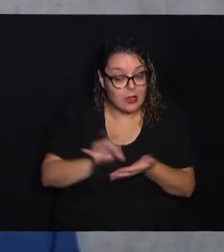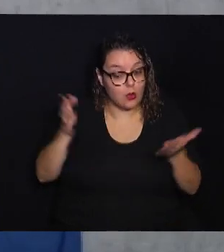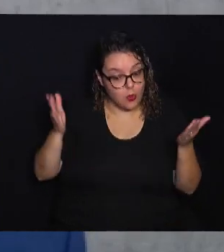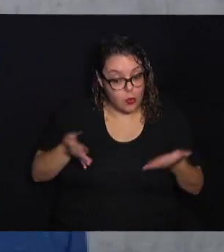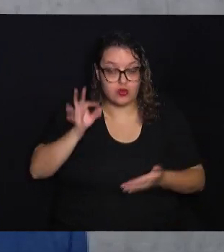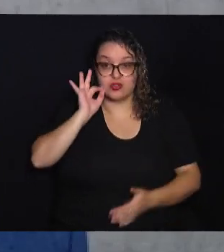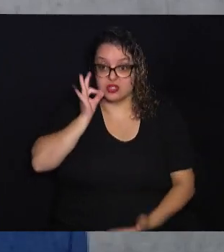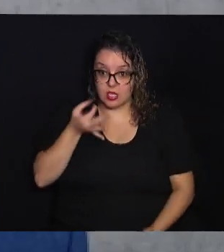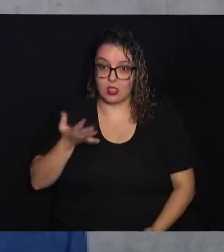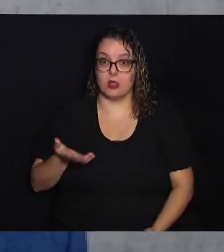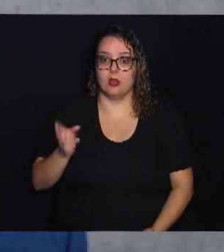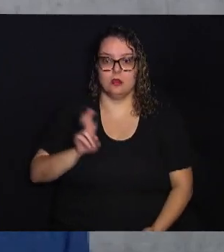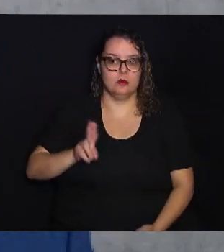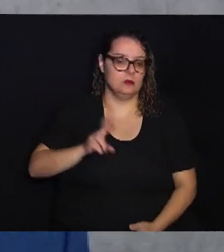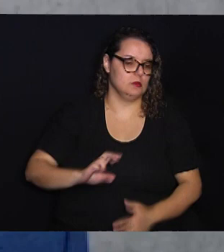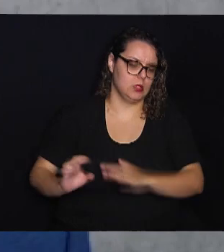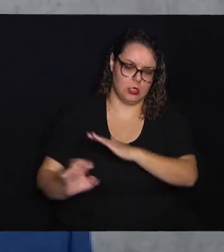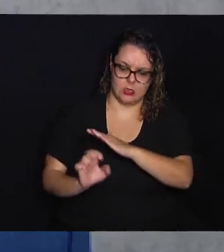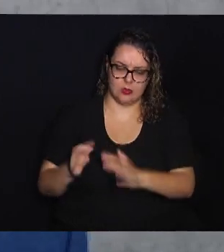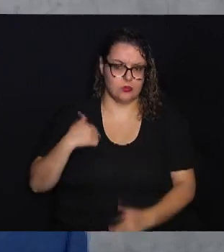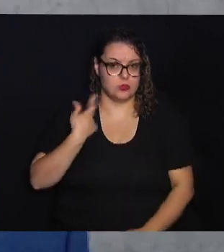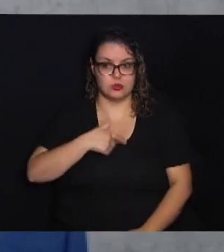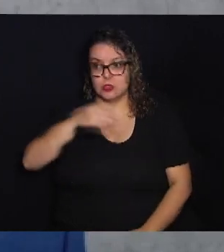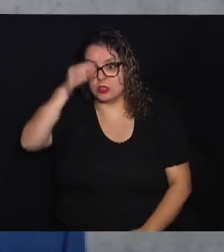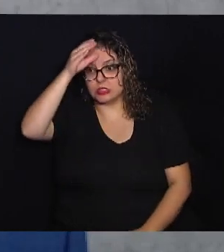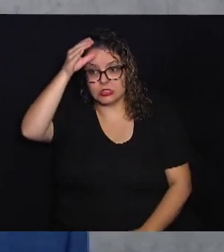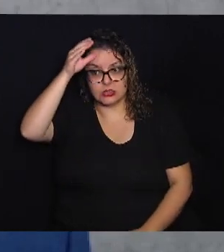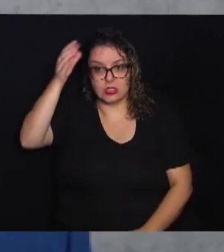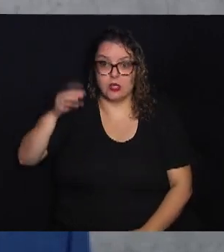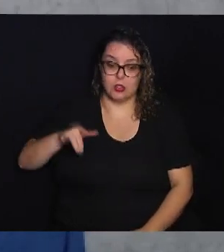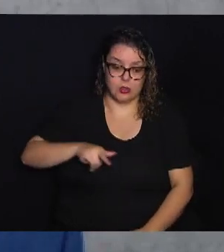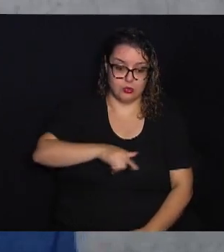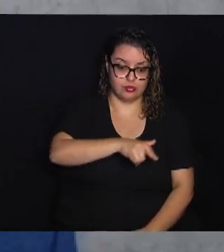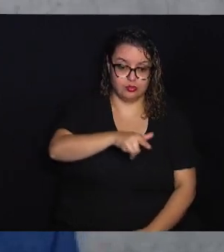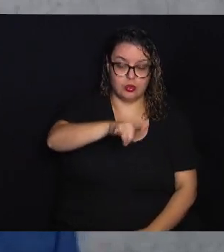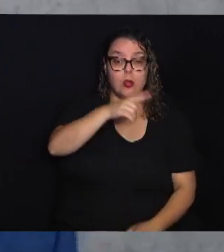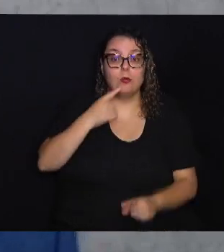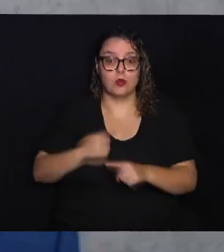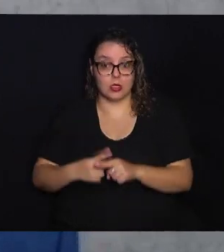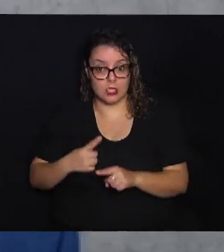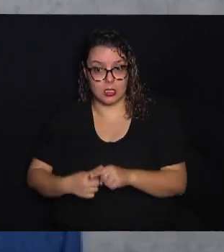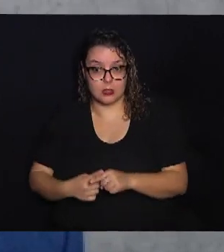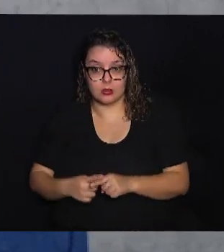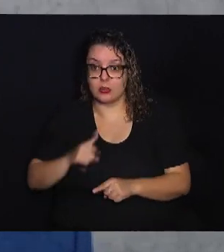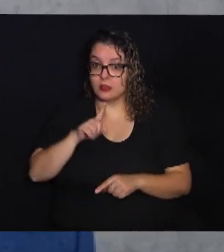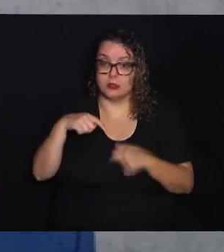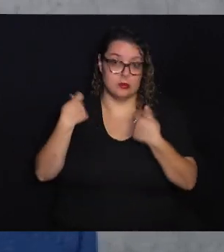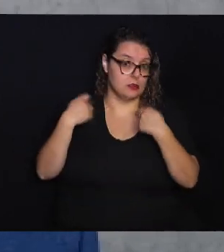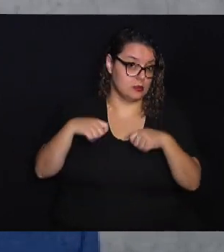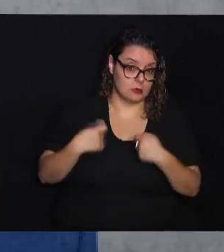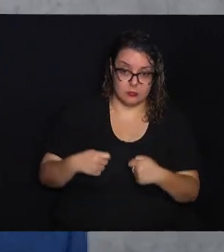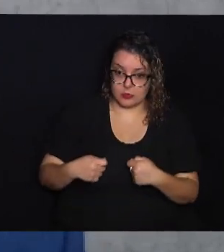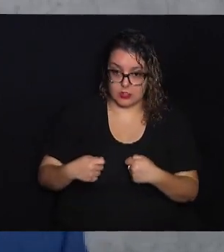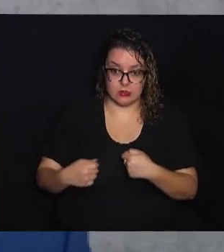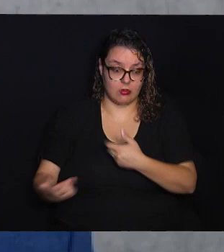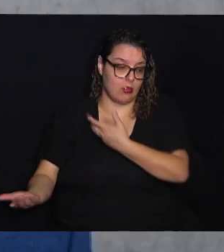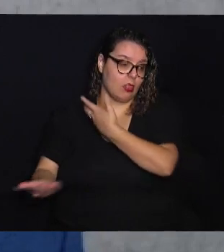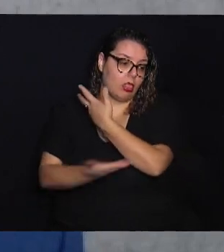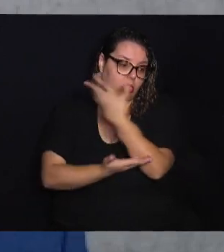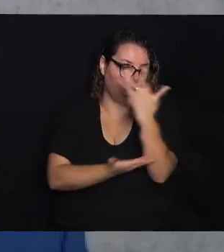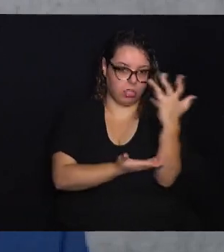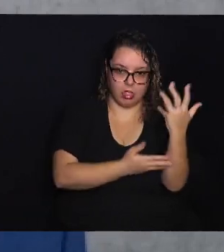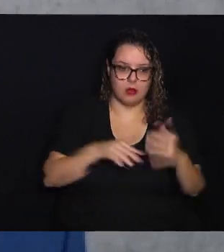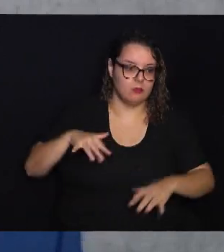já é uma realidade. A gente utiliza nas empresas, com os nossos clientes, a questão do drone. Por quê? Ele não